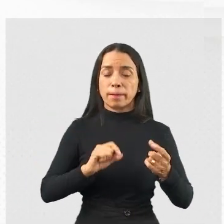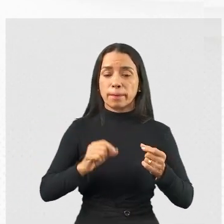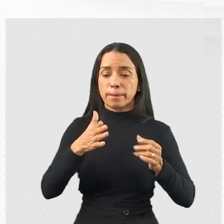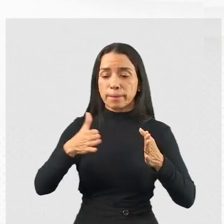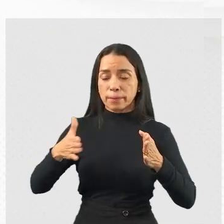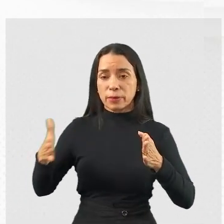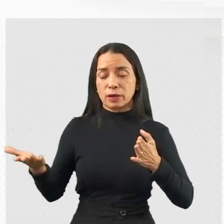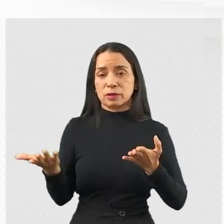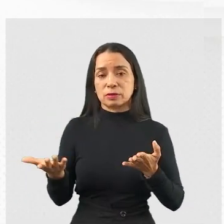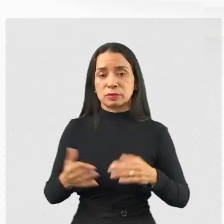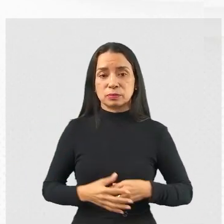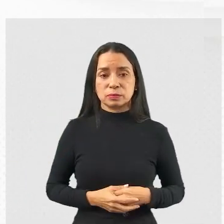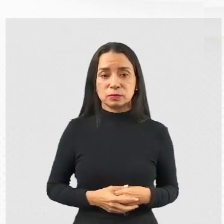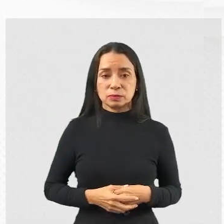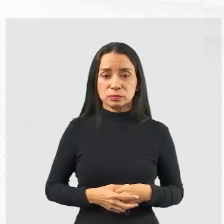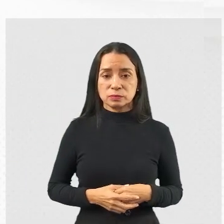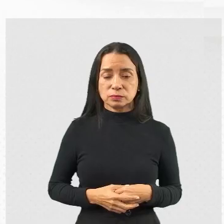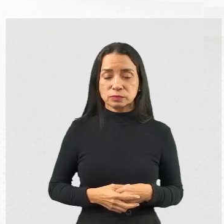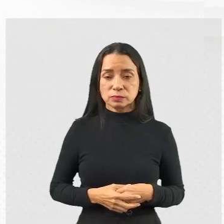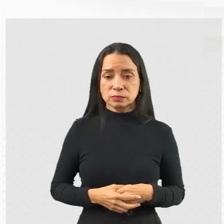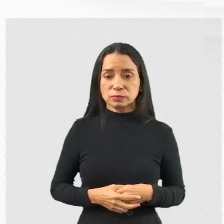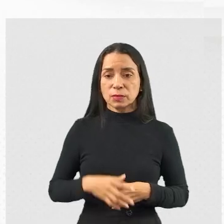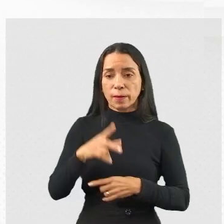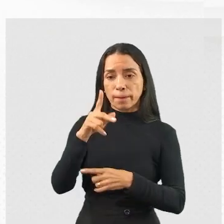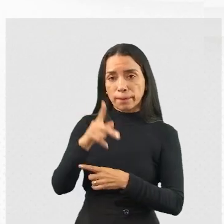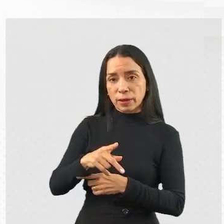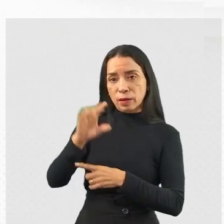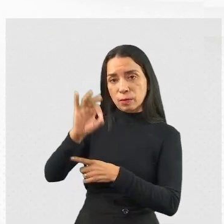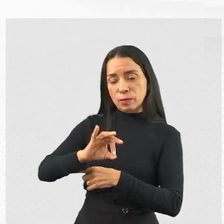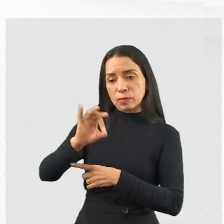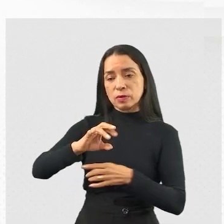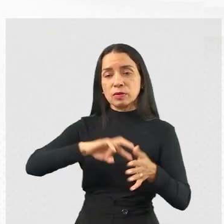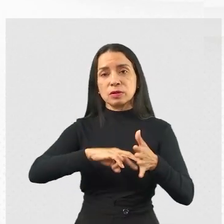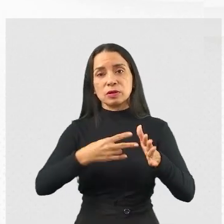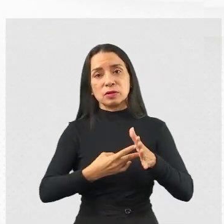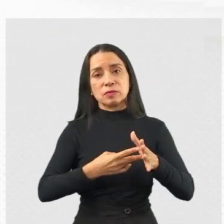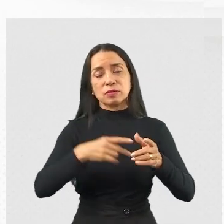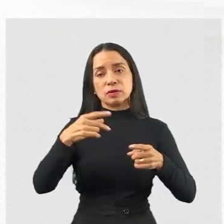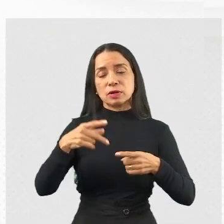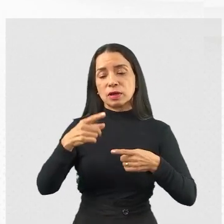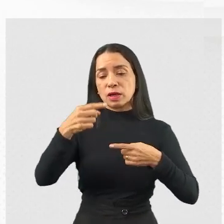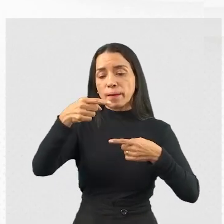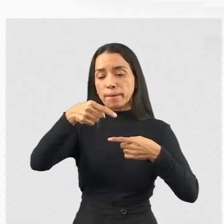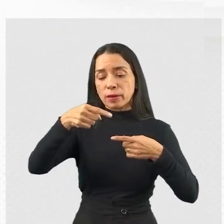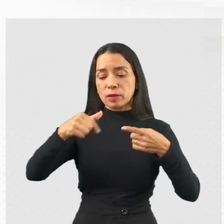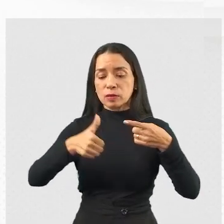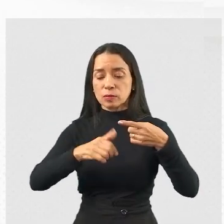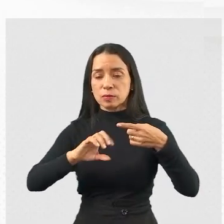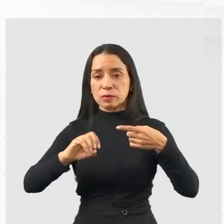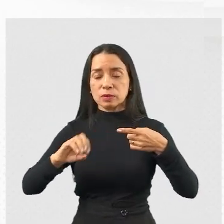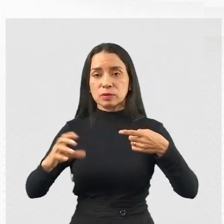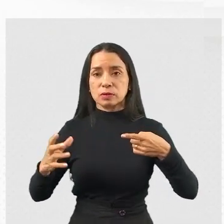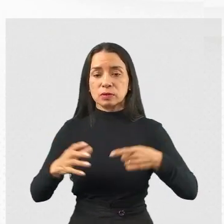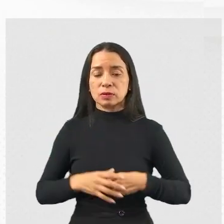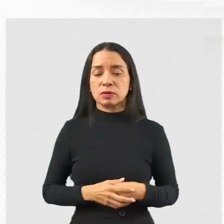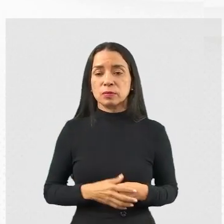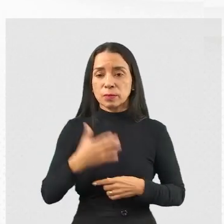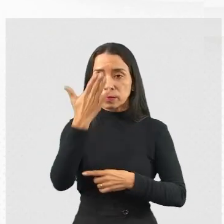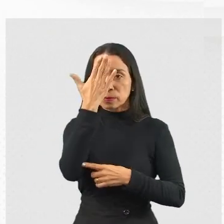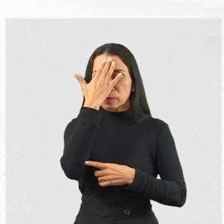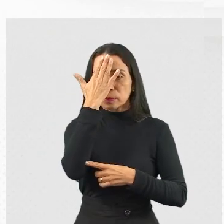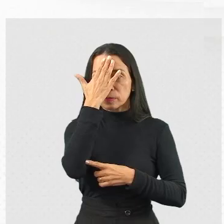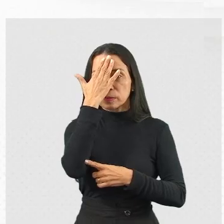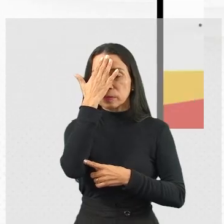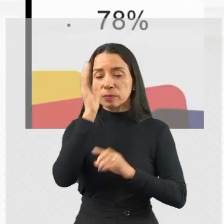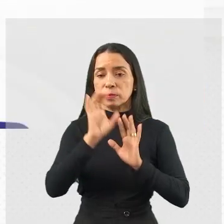100, a cada 100. Então, P% significa uma fração P sobre 100, P partes de 100. Entendido o